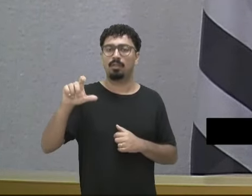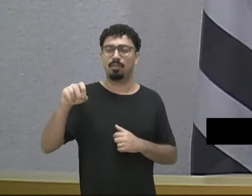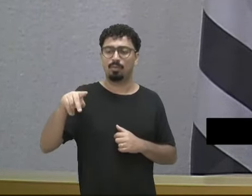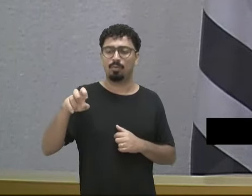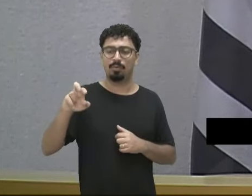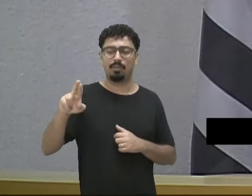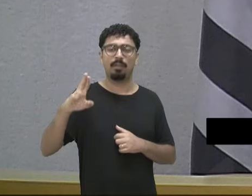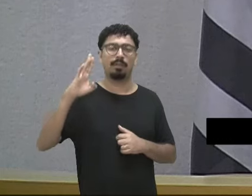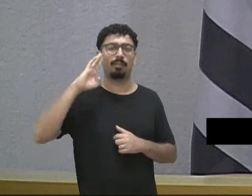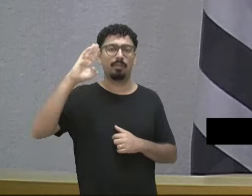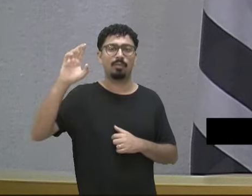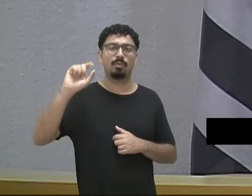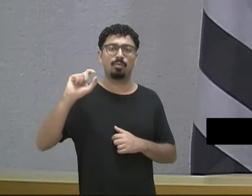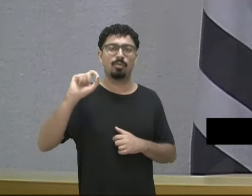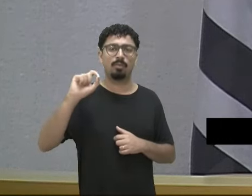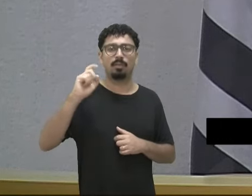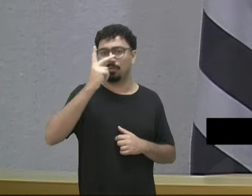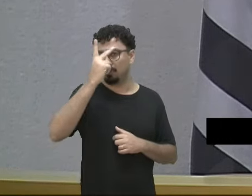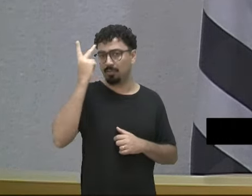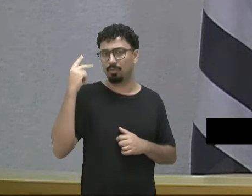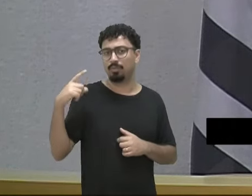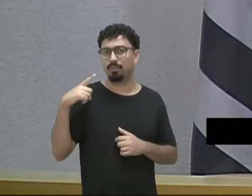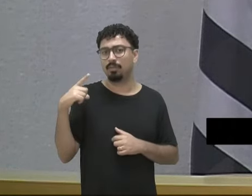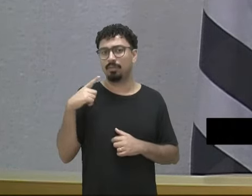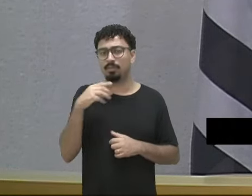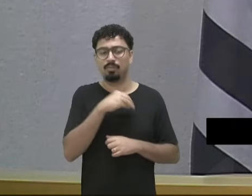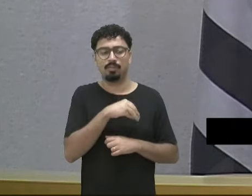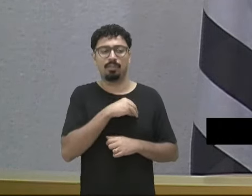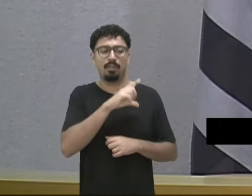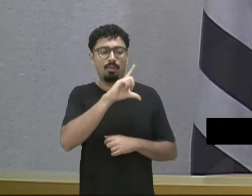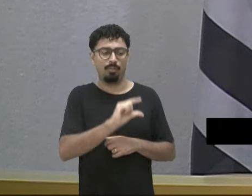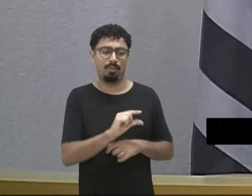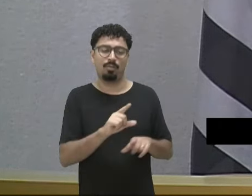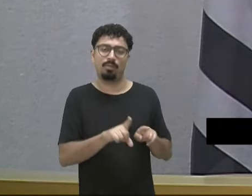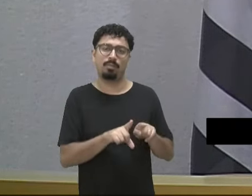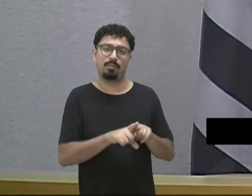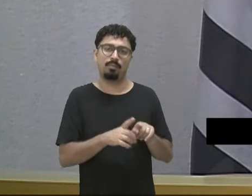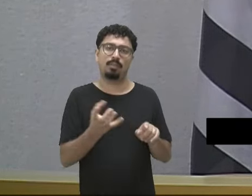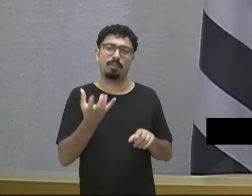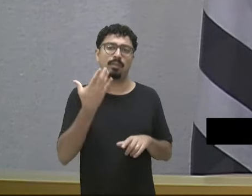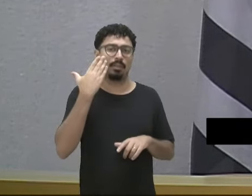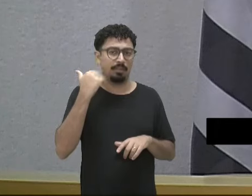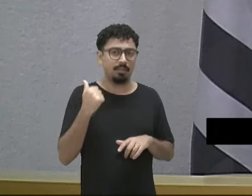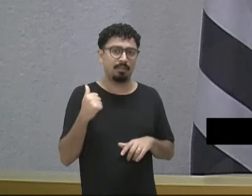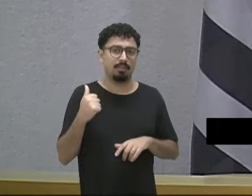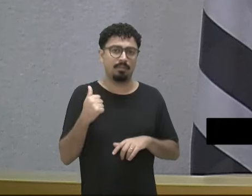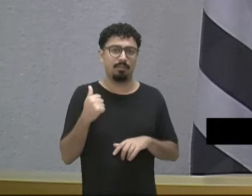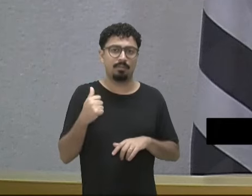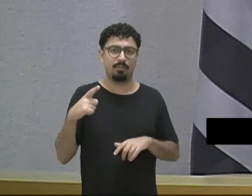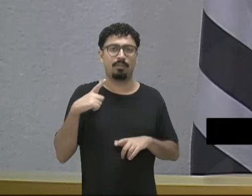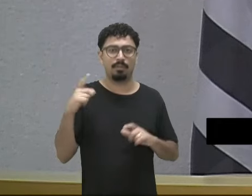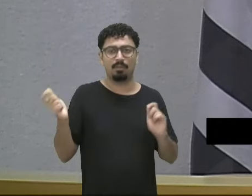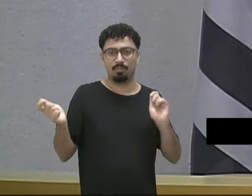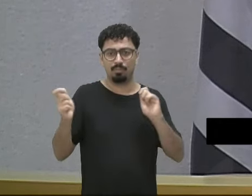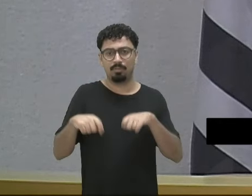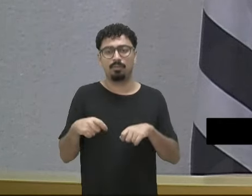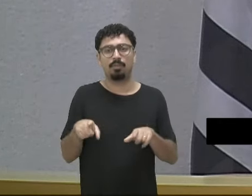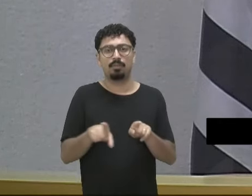principalmente visando as pessoas que recebem menos salários. Eu gostaria de saber se haveria esta possibilidade,